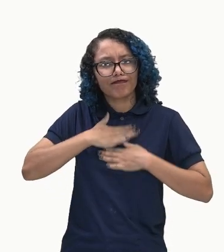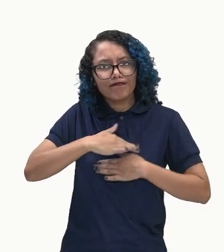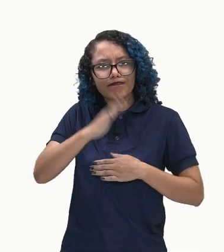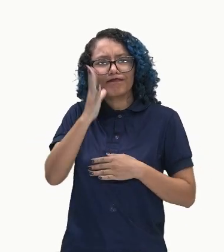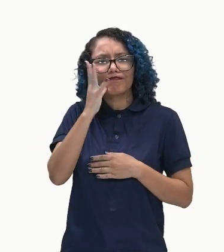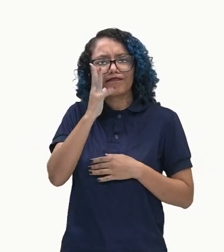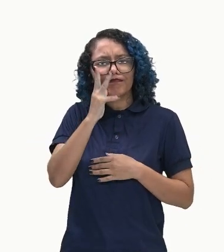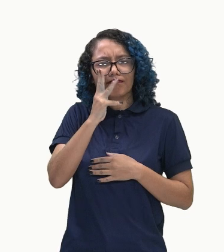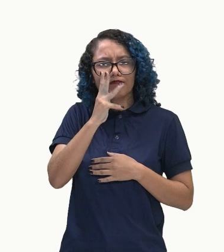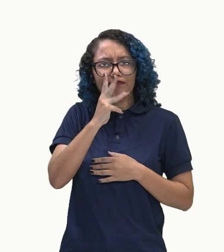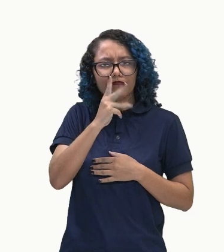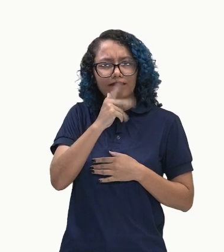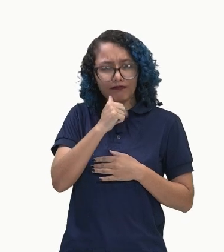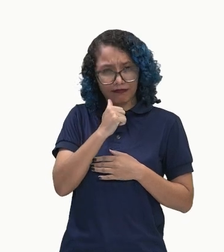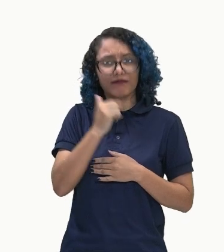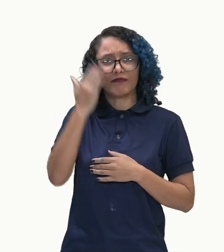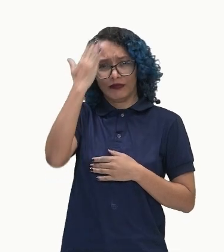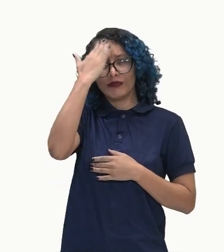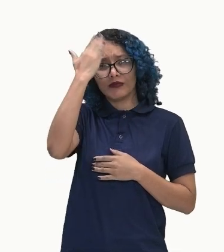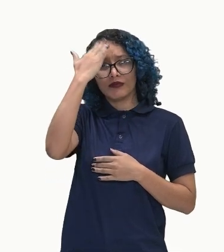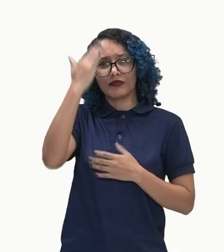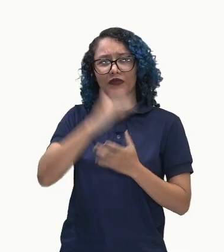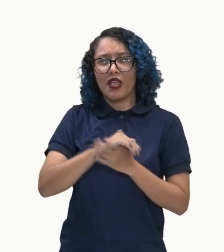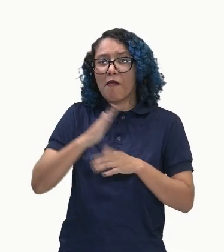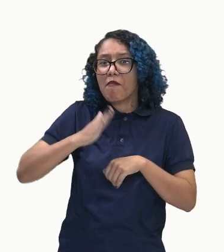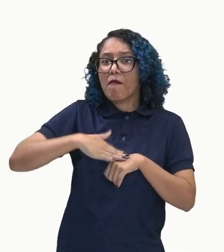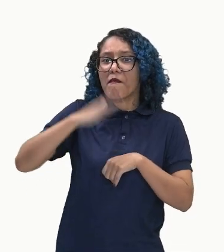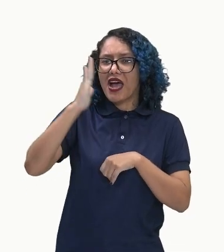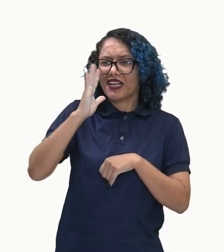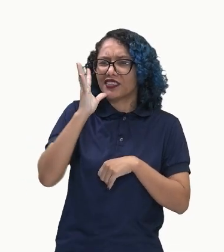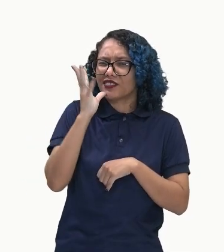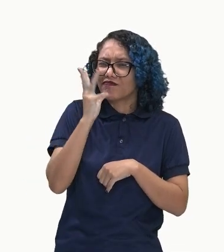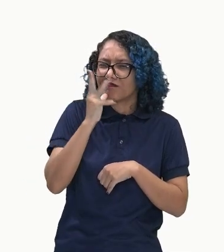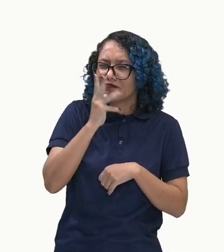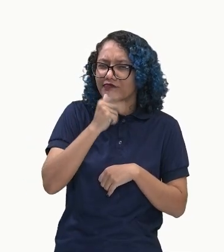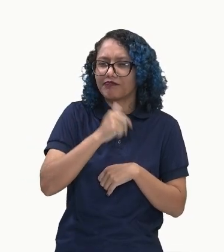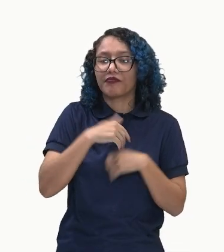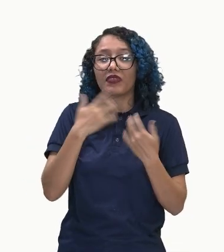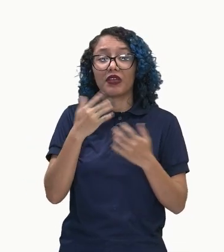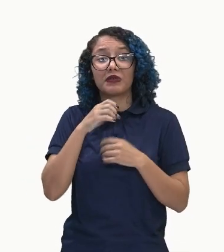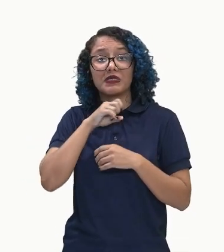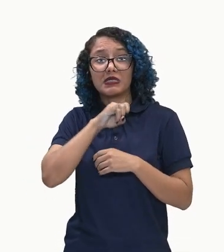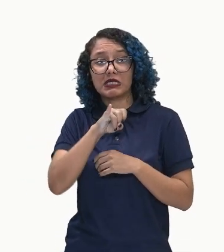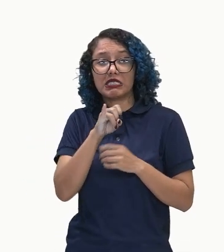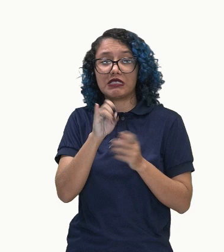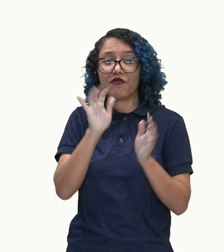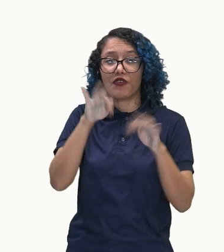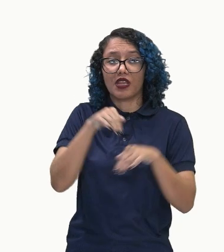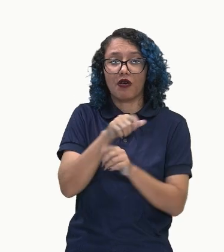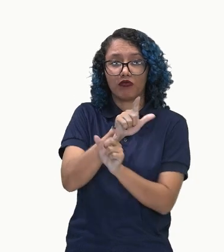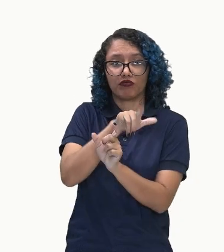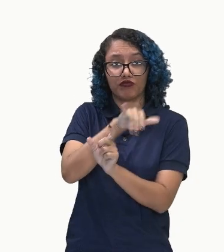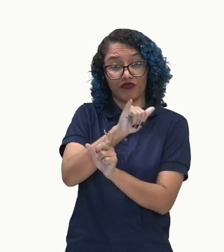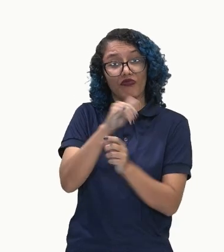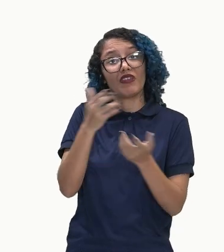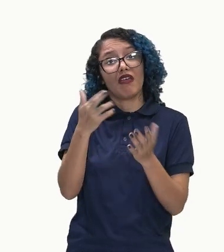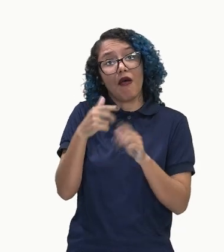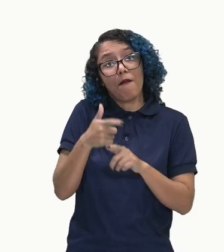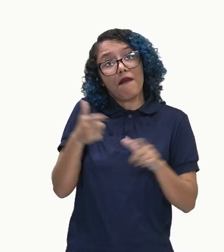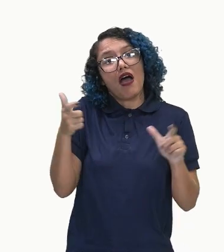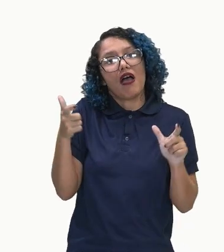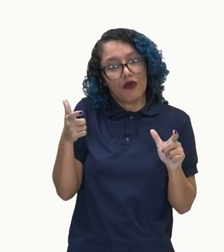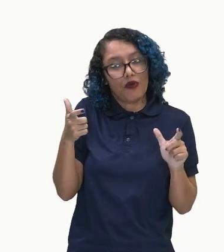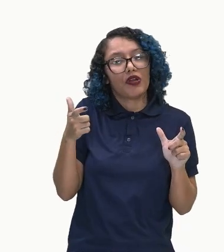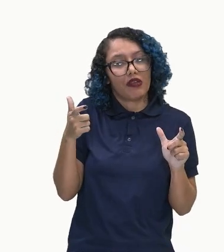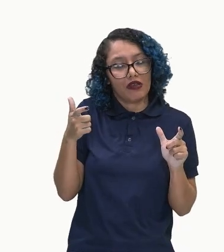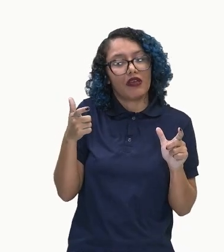Os advérbios que possuem terminação em LY, eles têm, via de regra, na maioria das